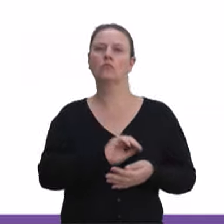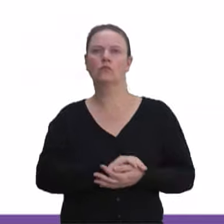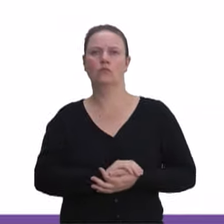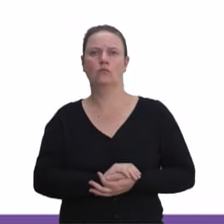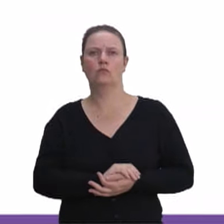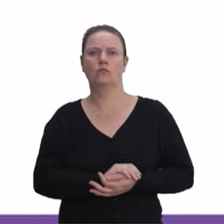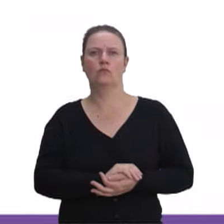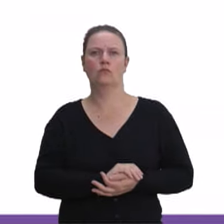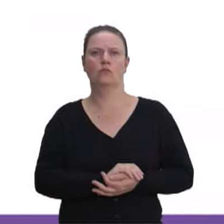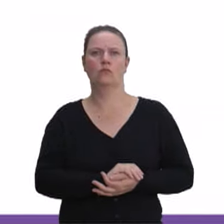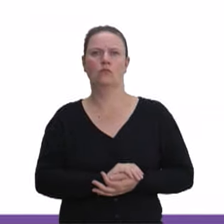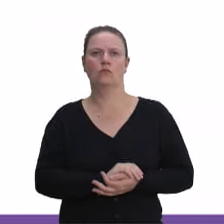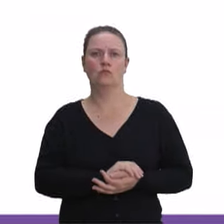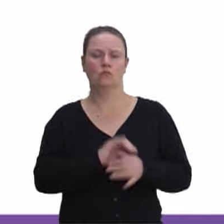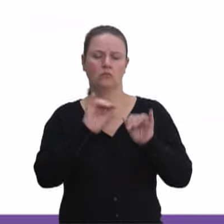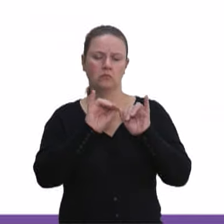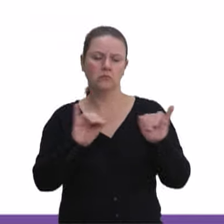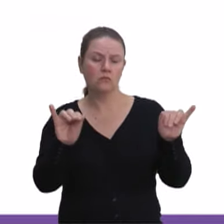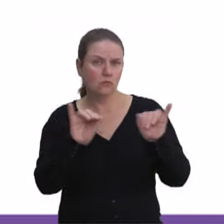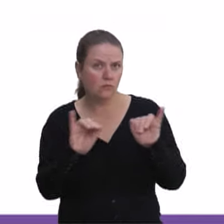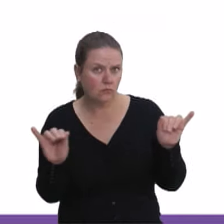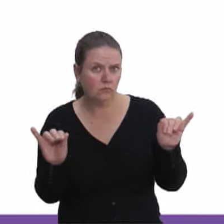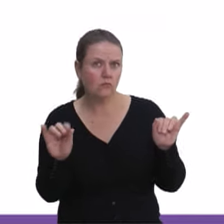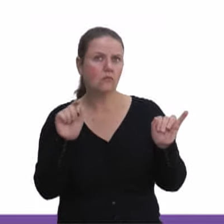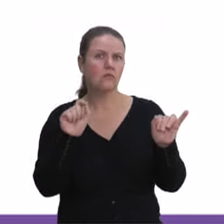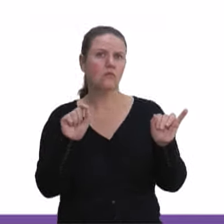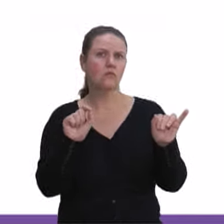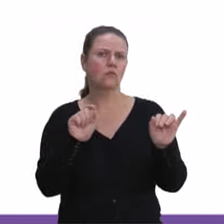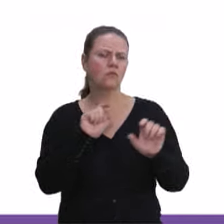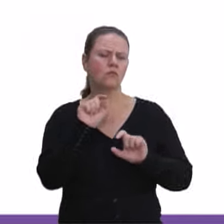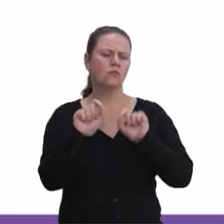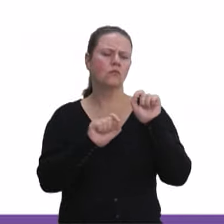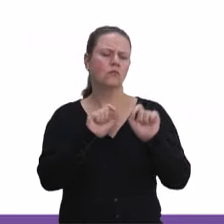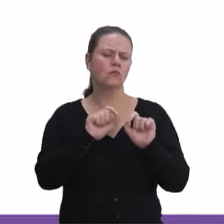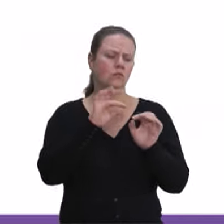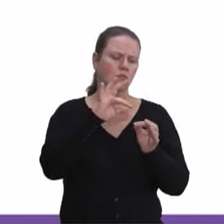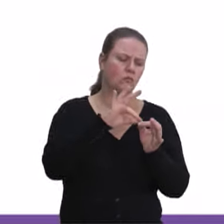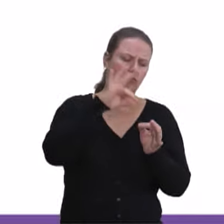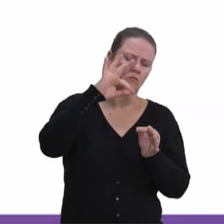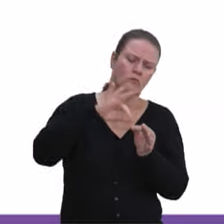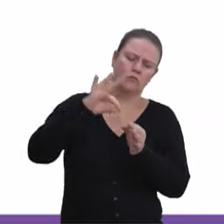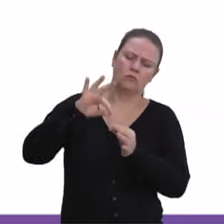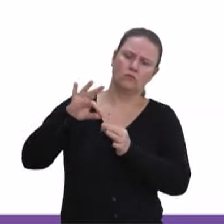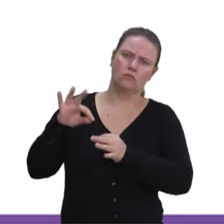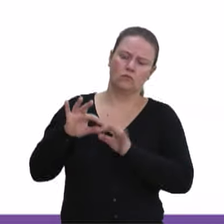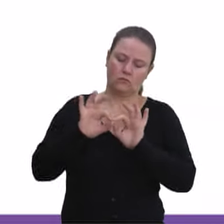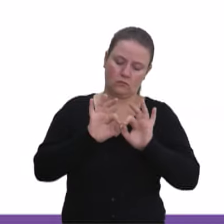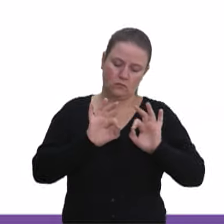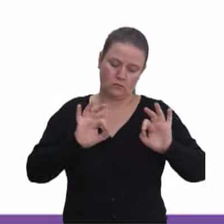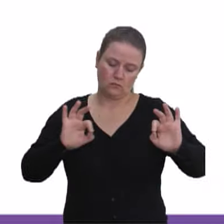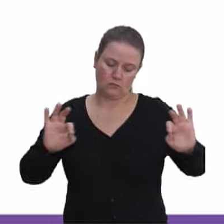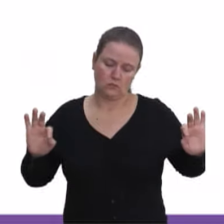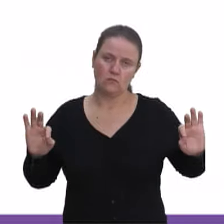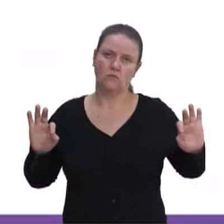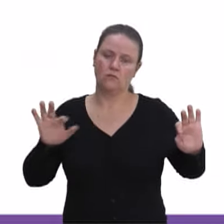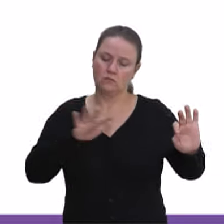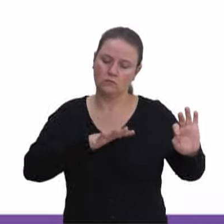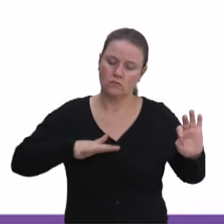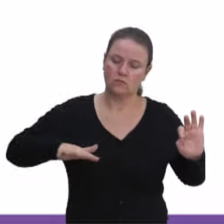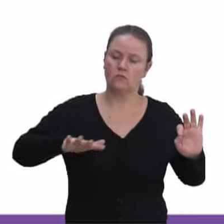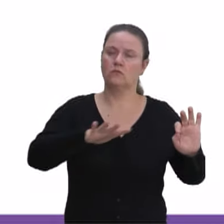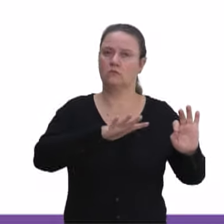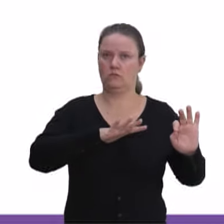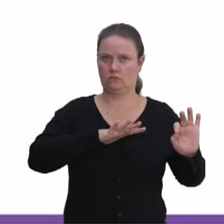seguinte, ela me dá a seguinte informação. Em quais pontos a reta de equação geral, aqui a gente tem então a equação